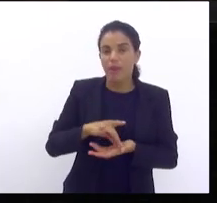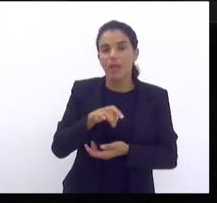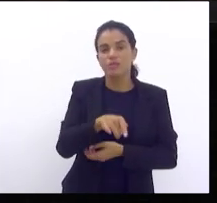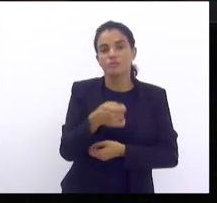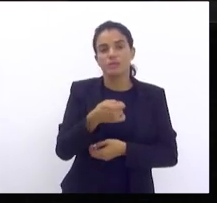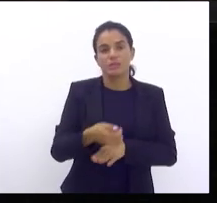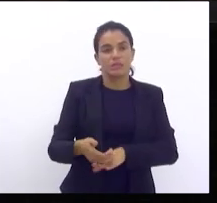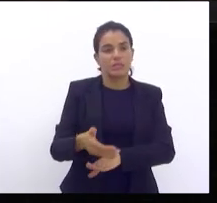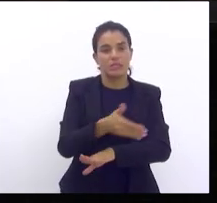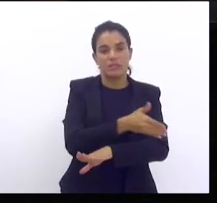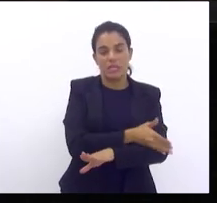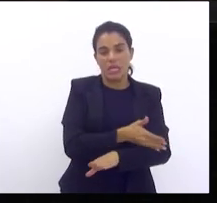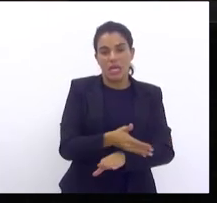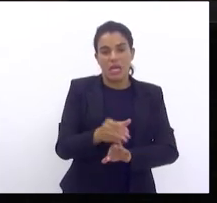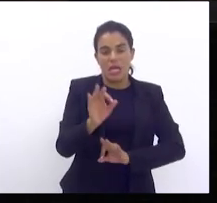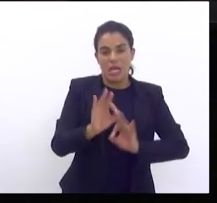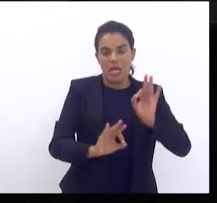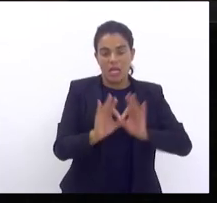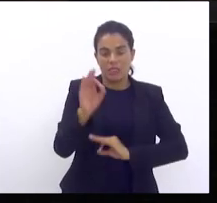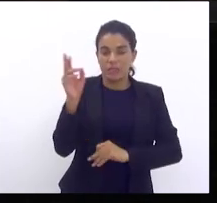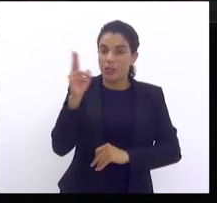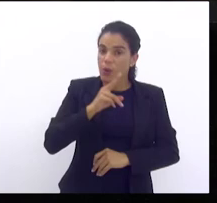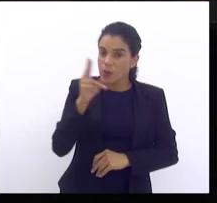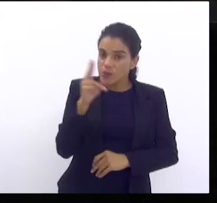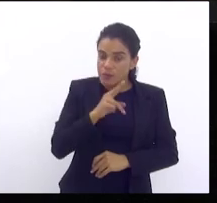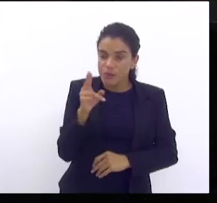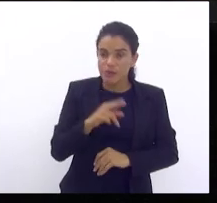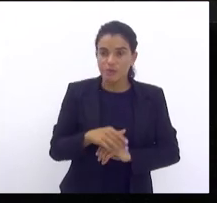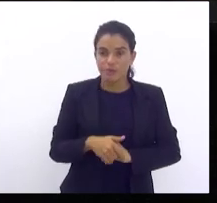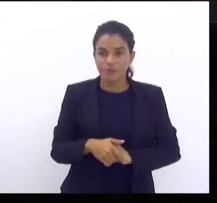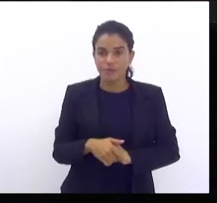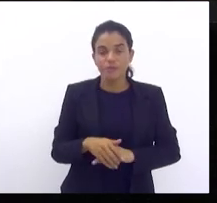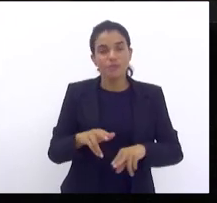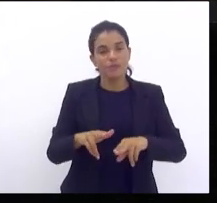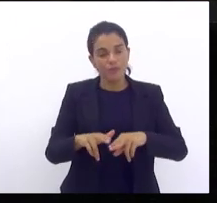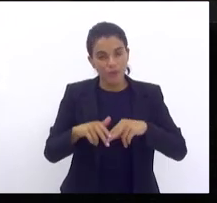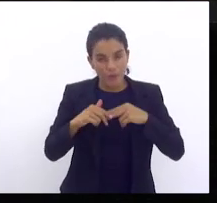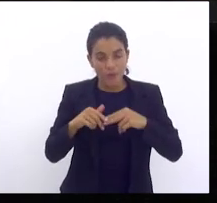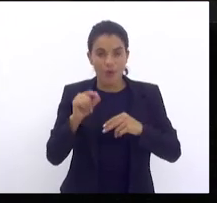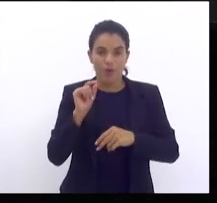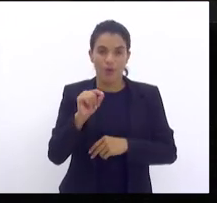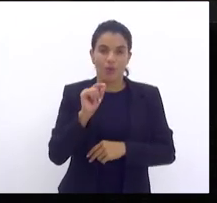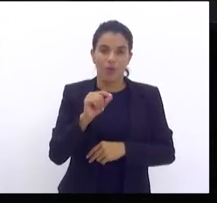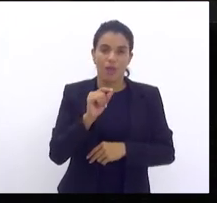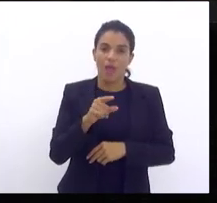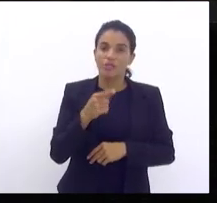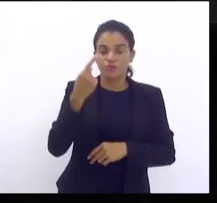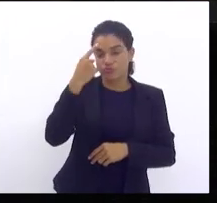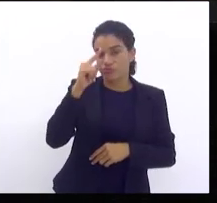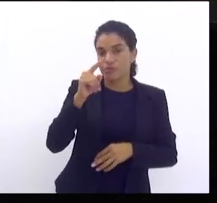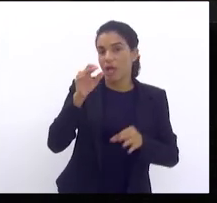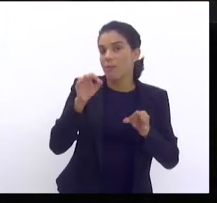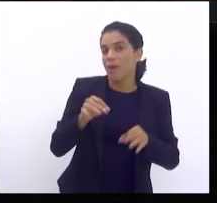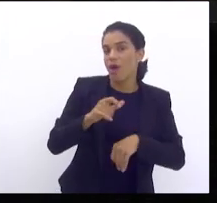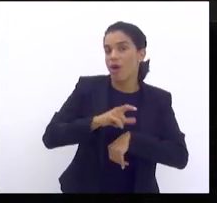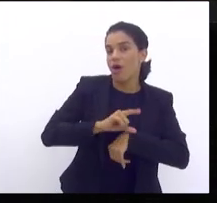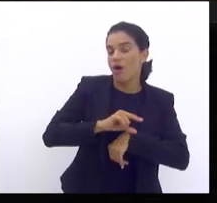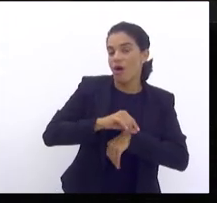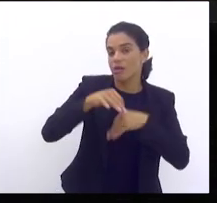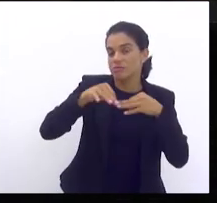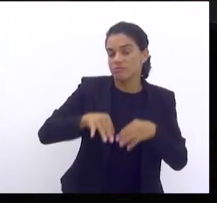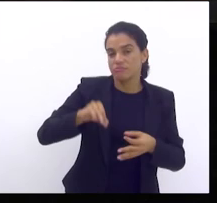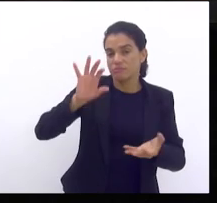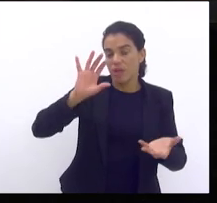que ser visto com revisto com urgência né exatamente pela essa imprevisibilidade e tornar as